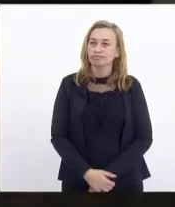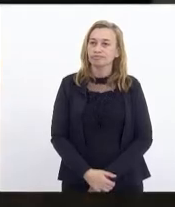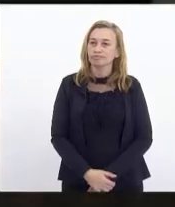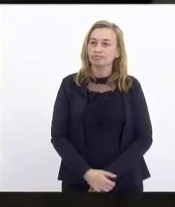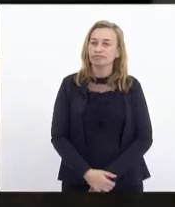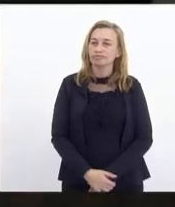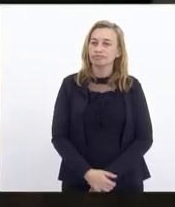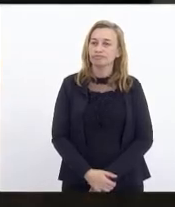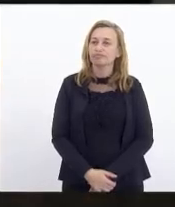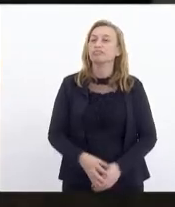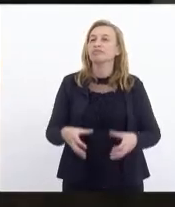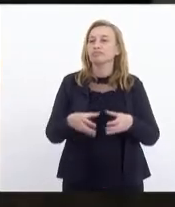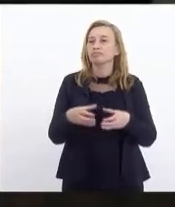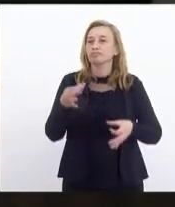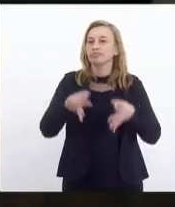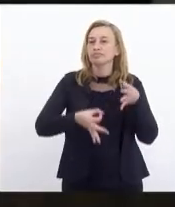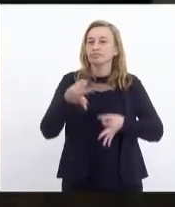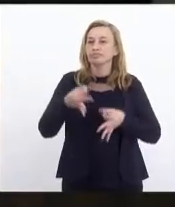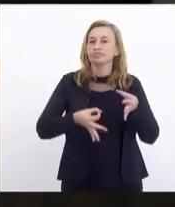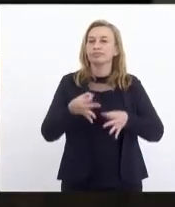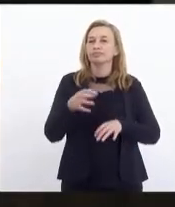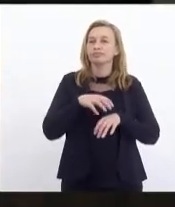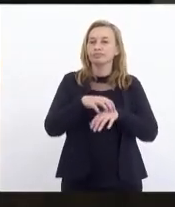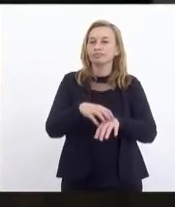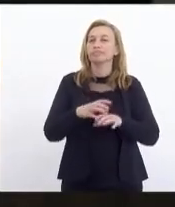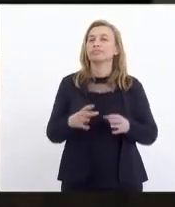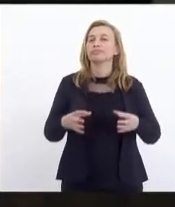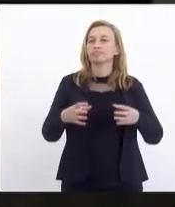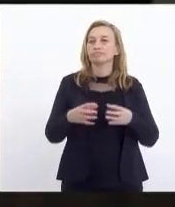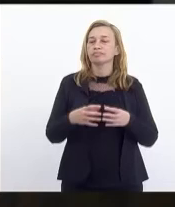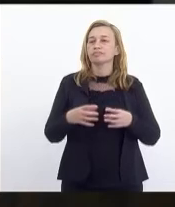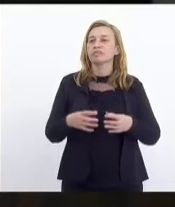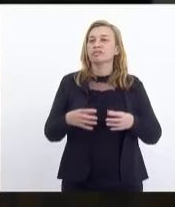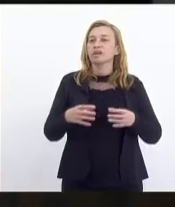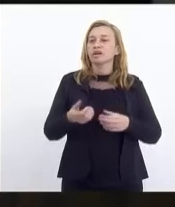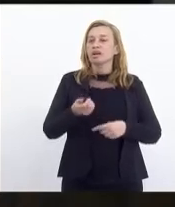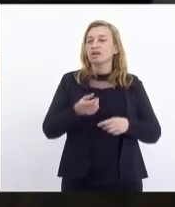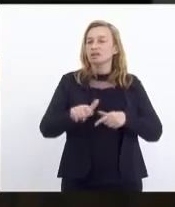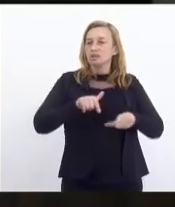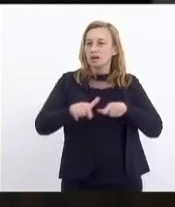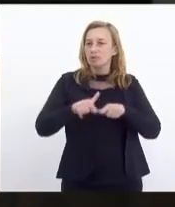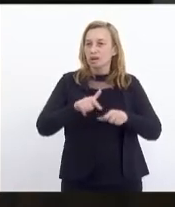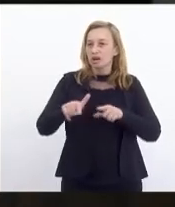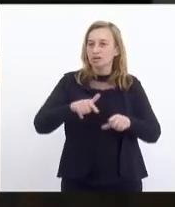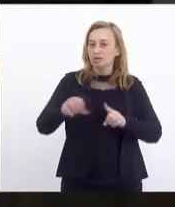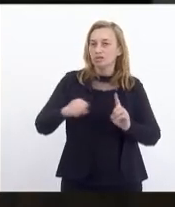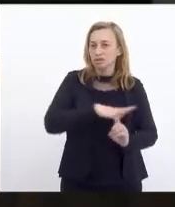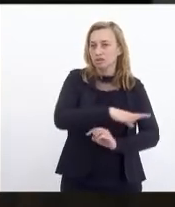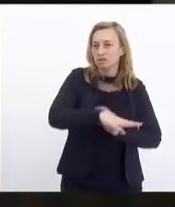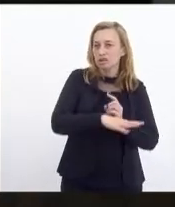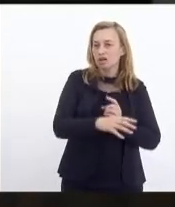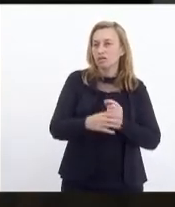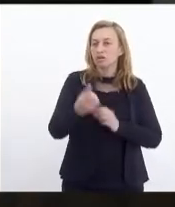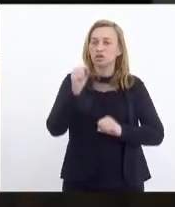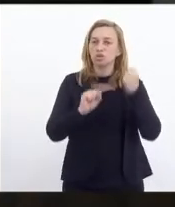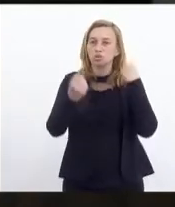Pendendo de pareceres das comissões de Constituição e Justiça, de Transportes, de Trabalho, Legislação Social, Seguridade Social, de Economia, Indústria e